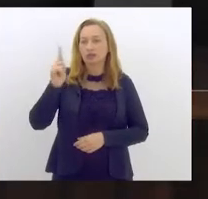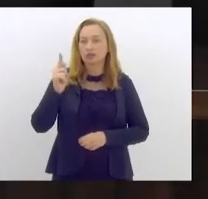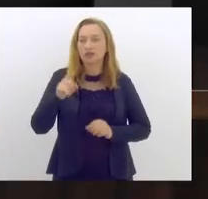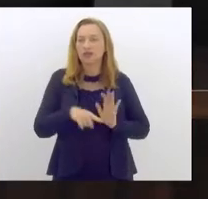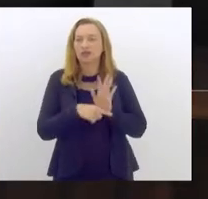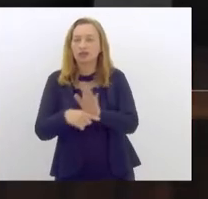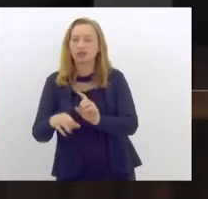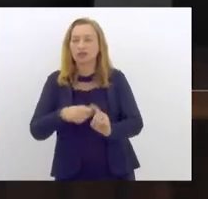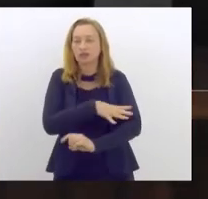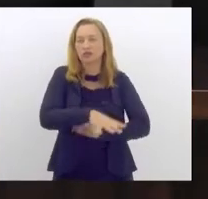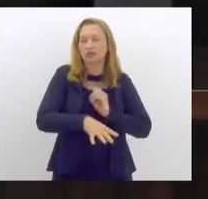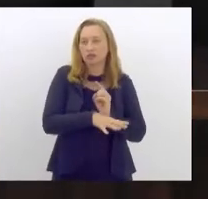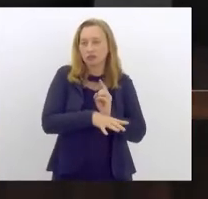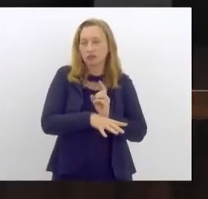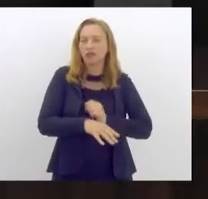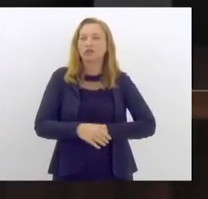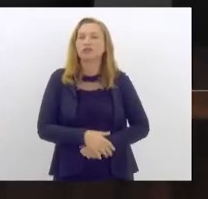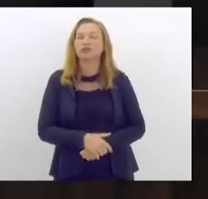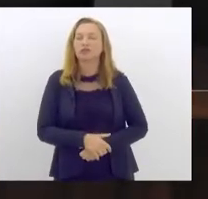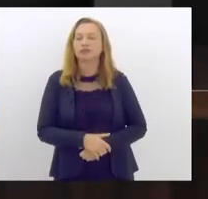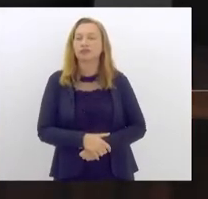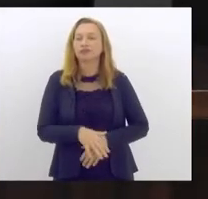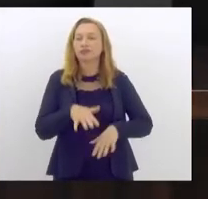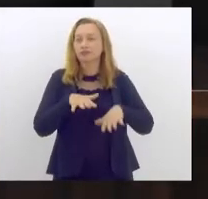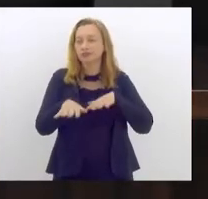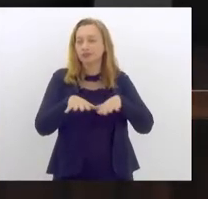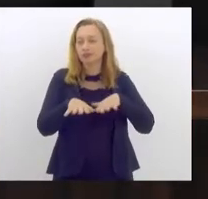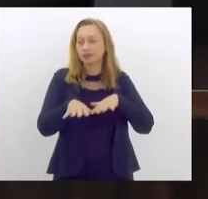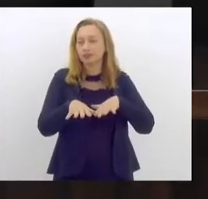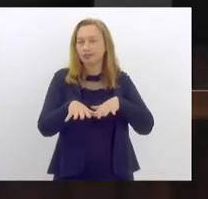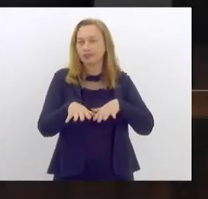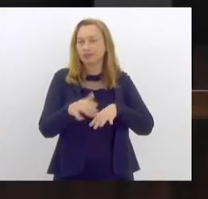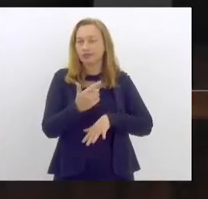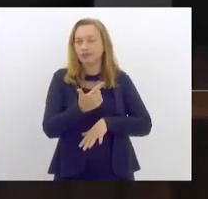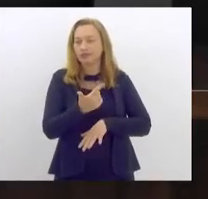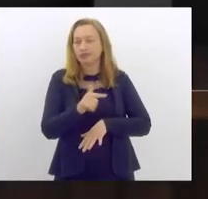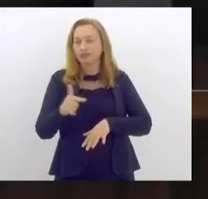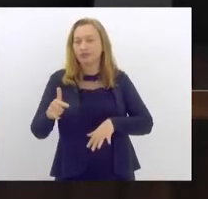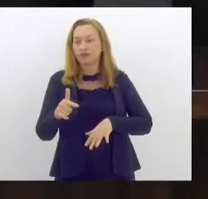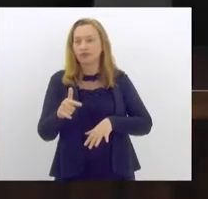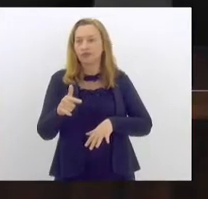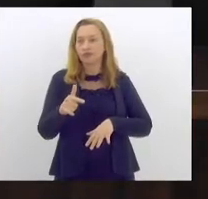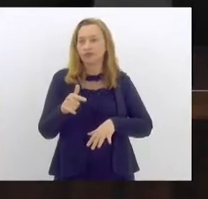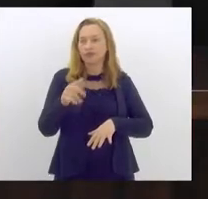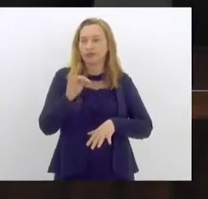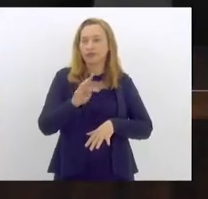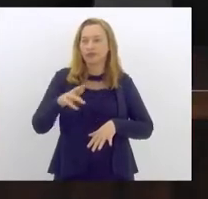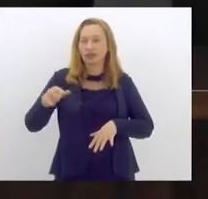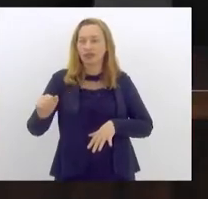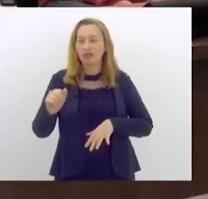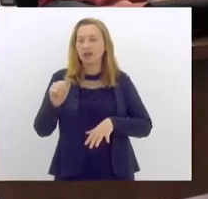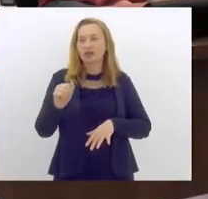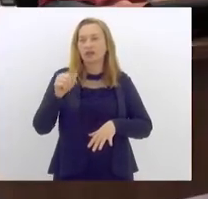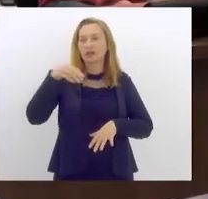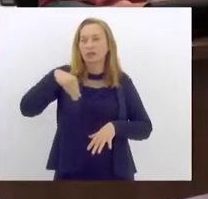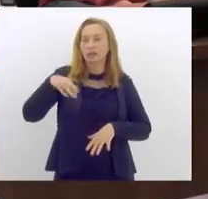e dirigente Nacional do Movimento Sem Terra Marina do MST